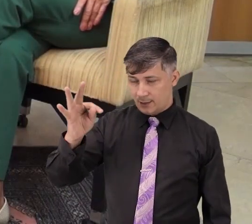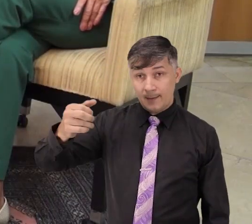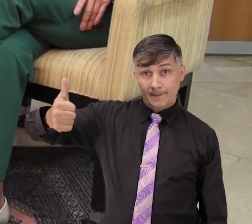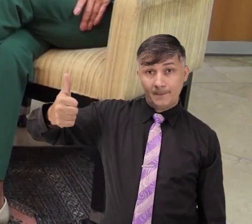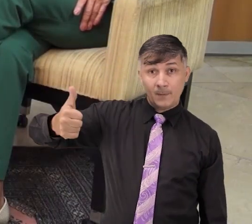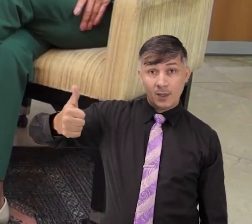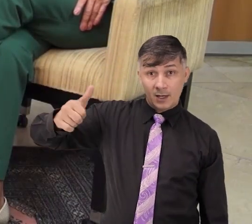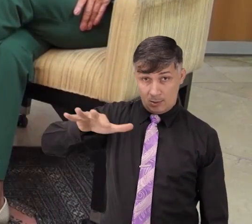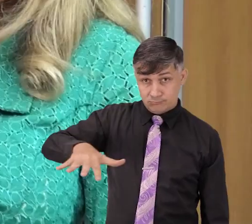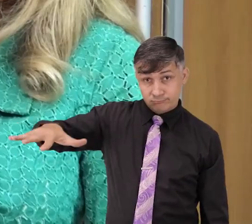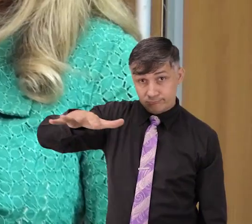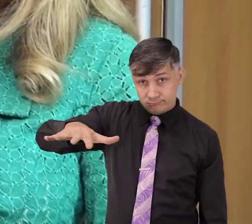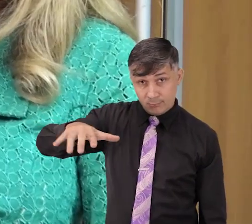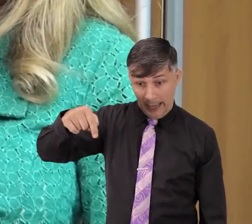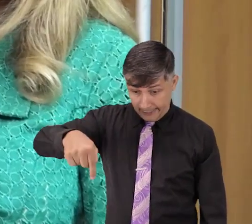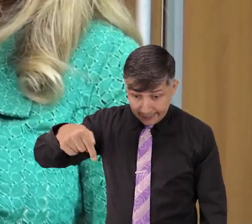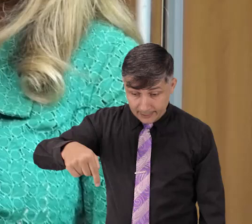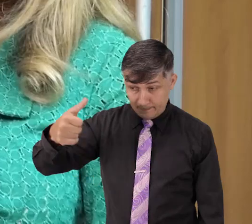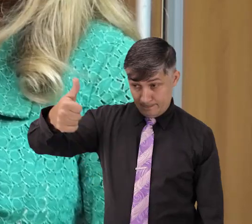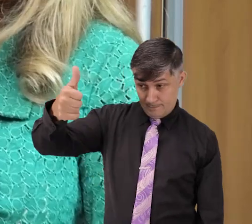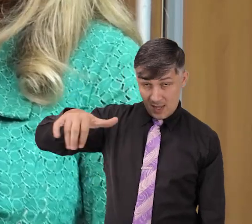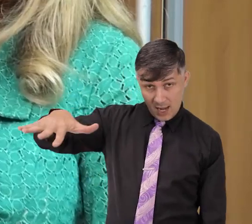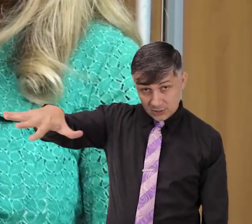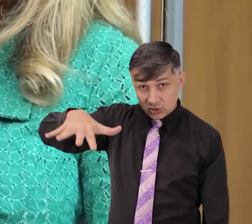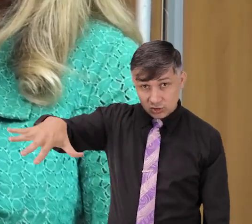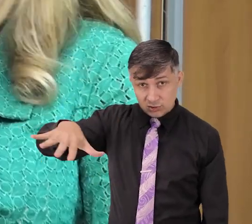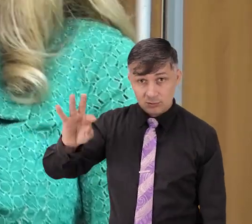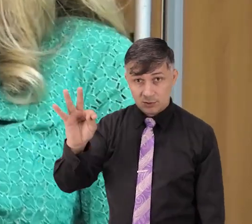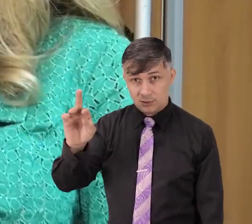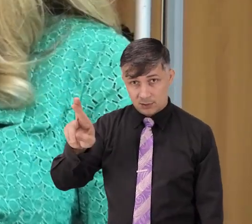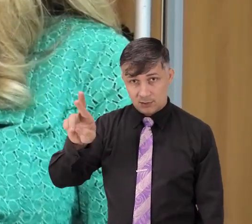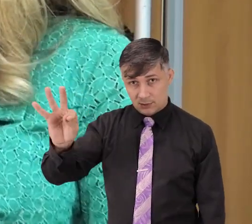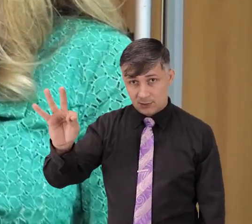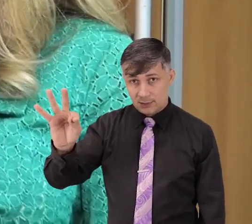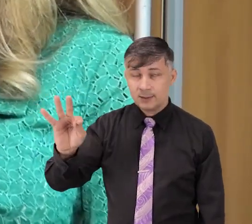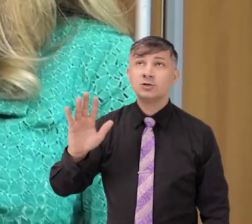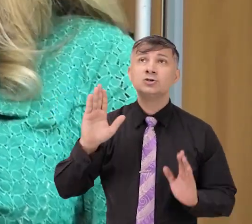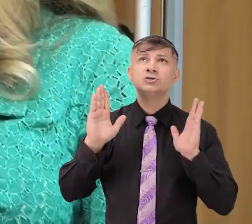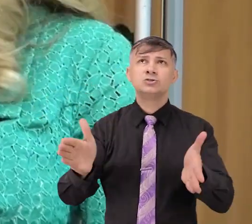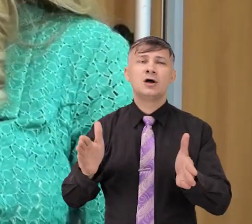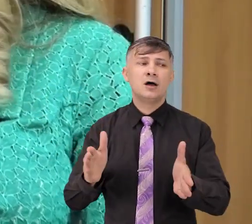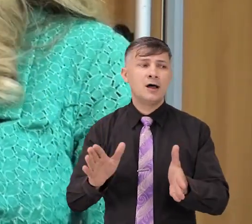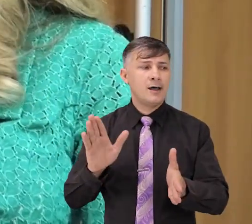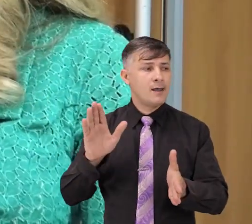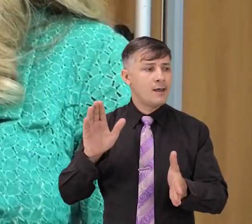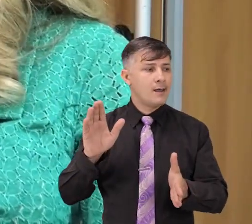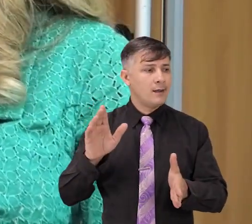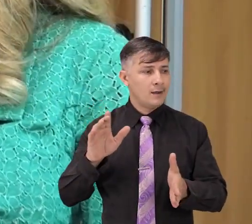Região, foi, vamos dizer assim, cobaia, né? Do